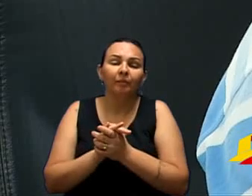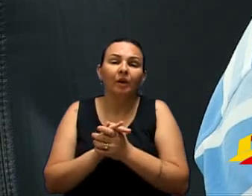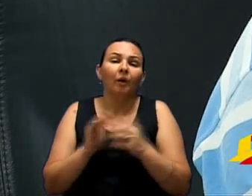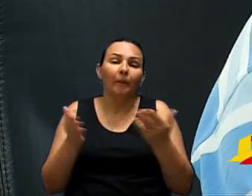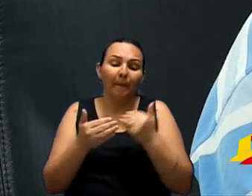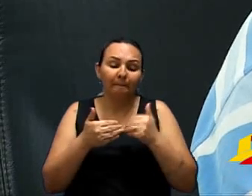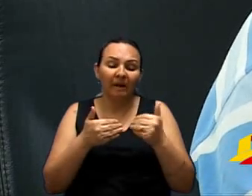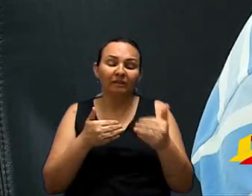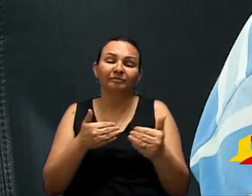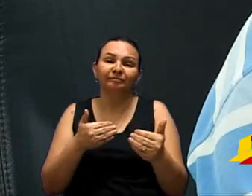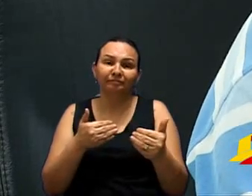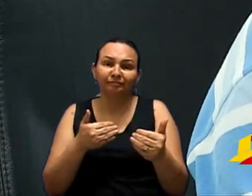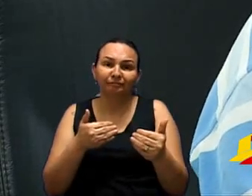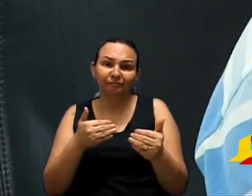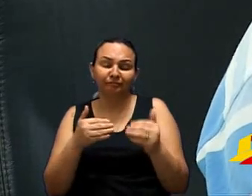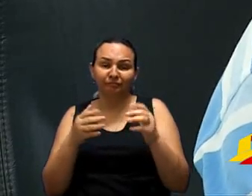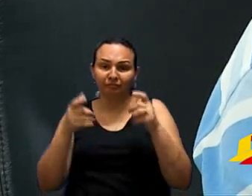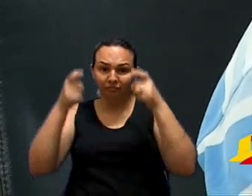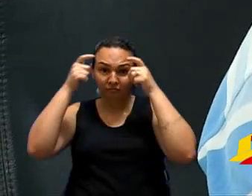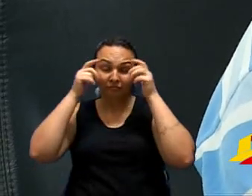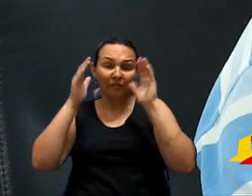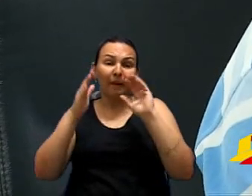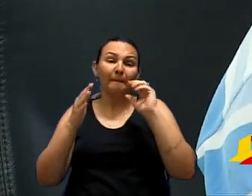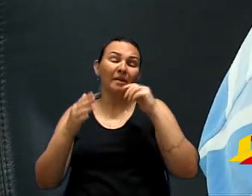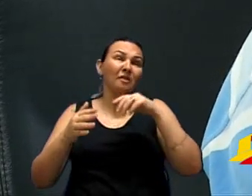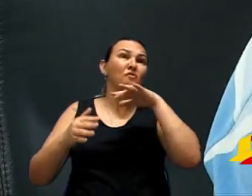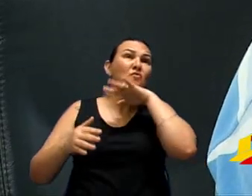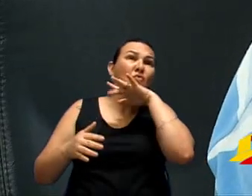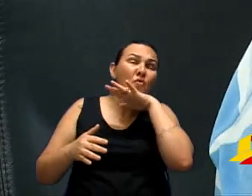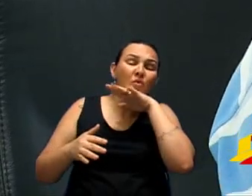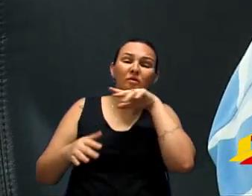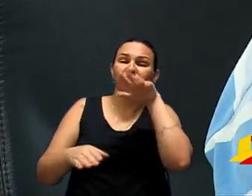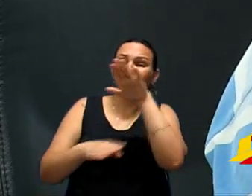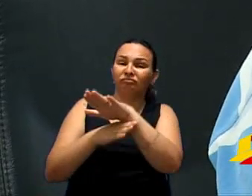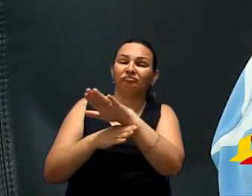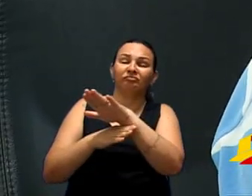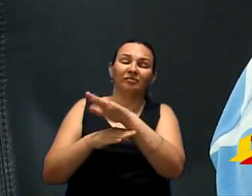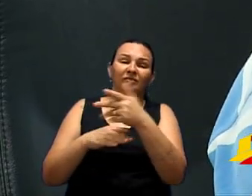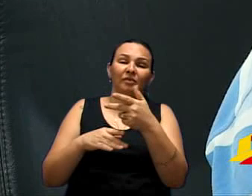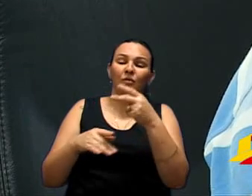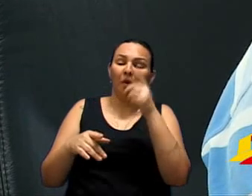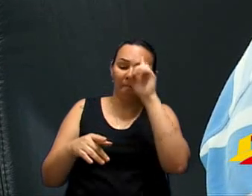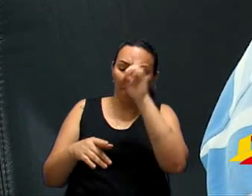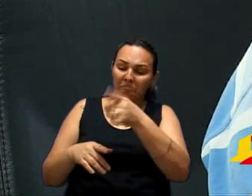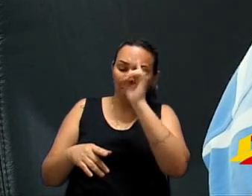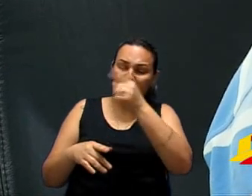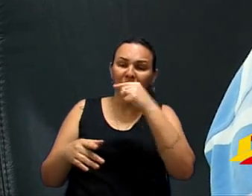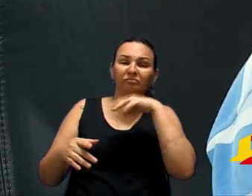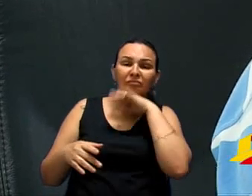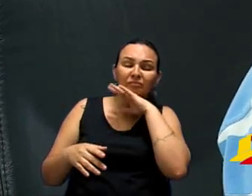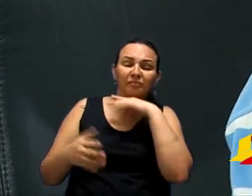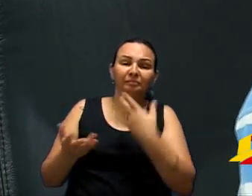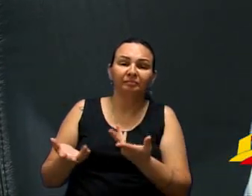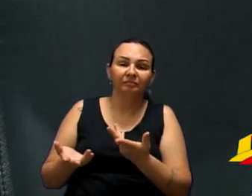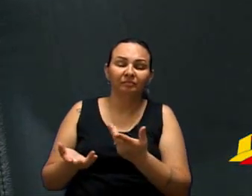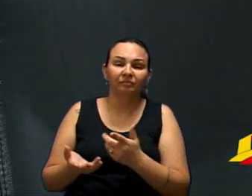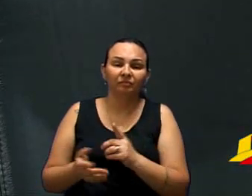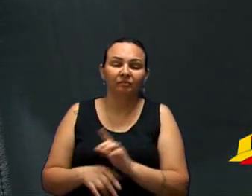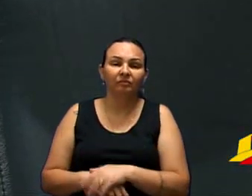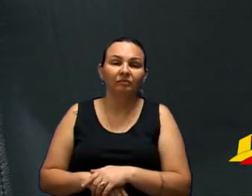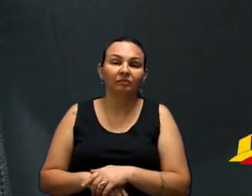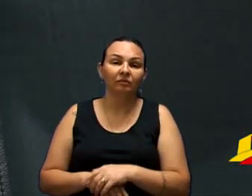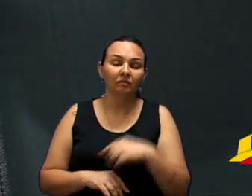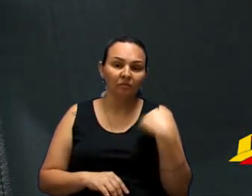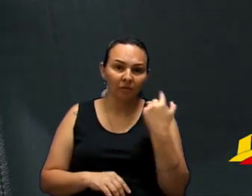isso aqui de hoje o retrato da má gestão do brasil vou dar um exemplo nós dizemos que a água tratada pelo